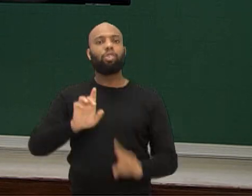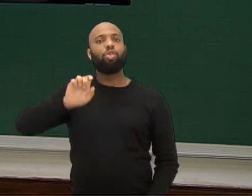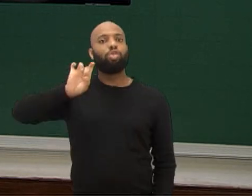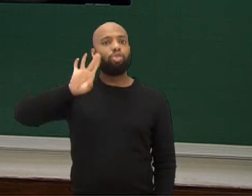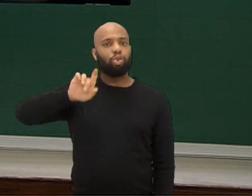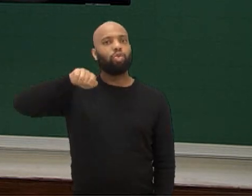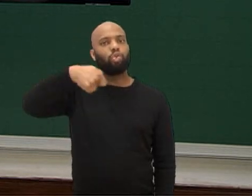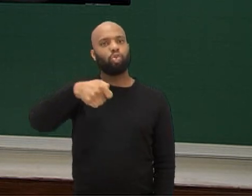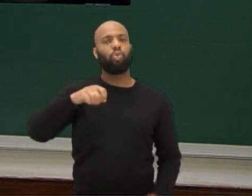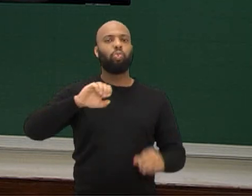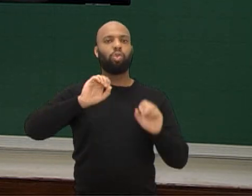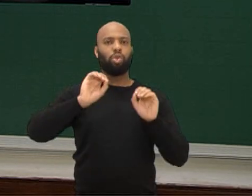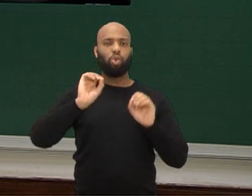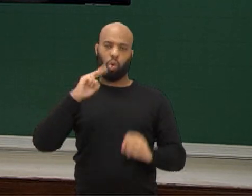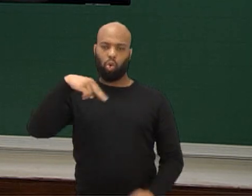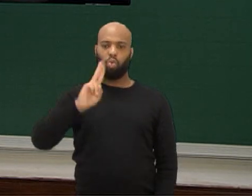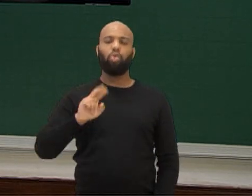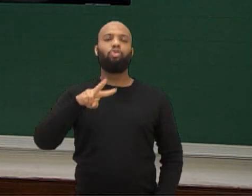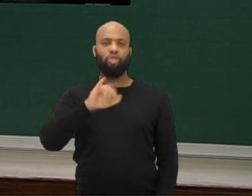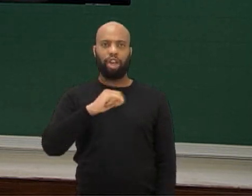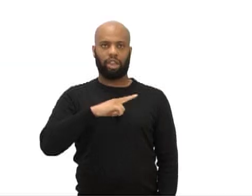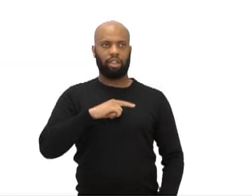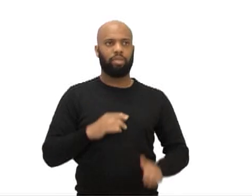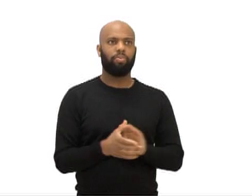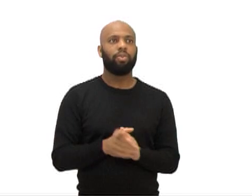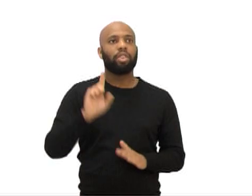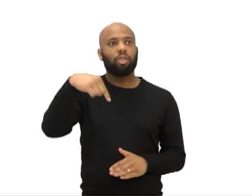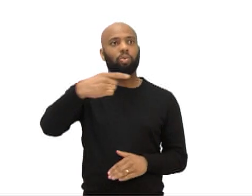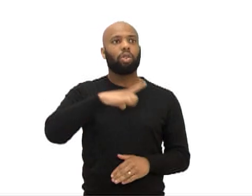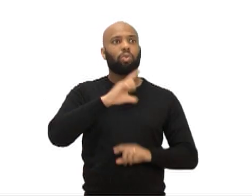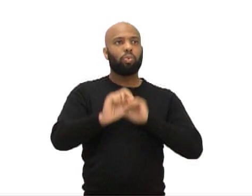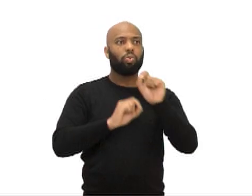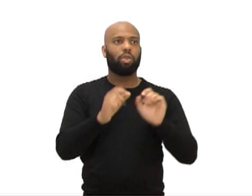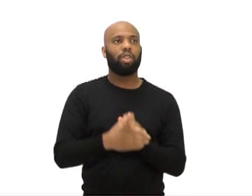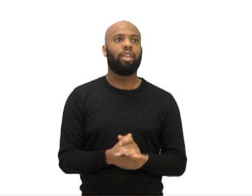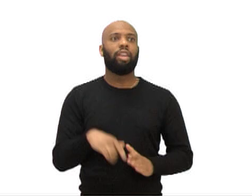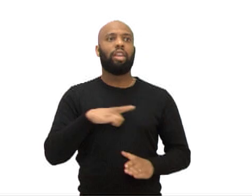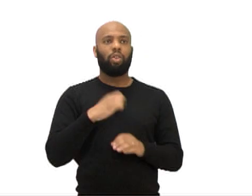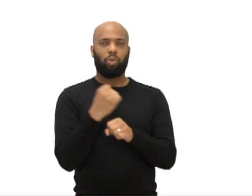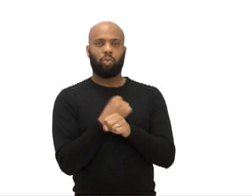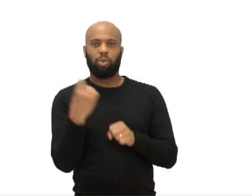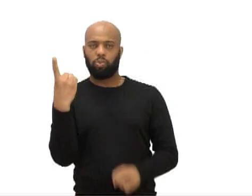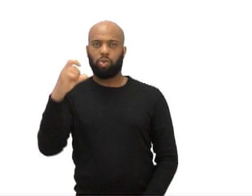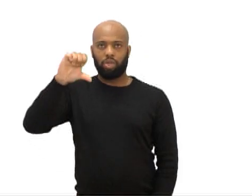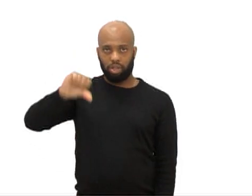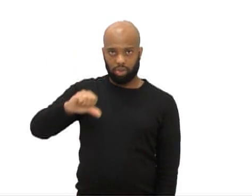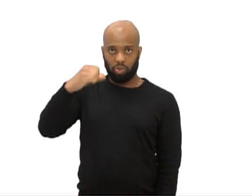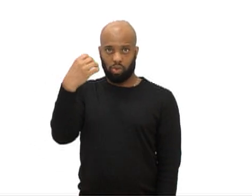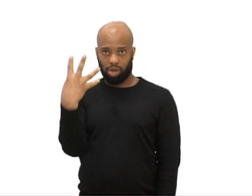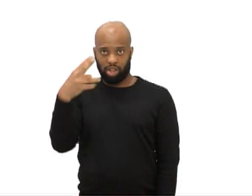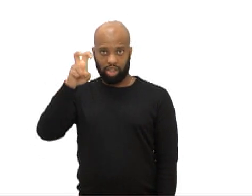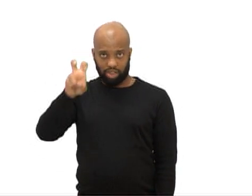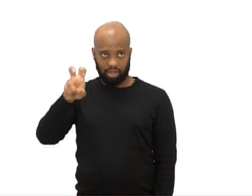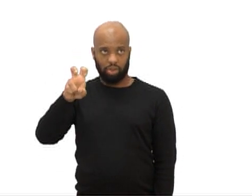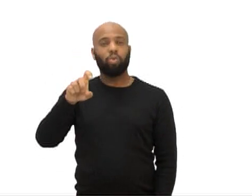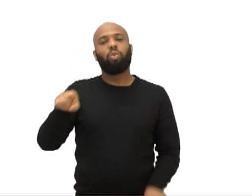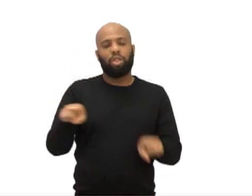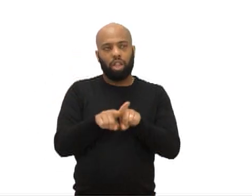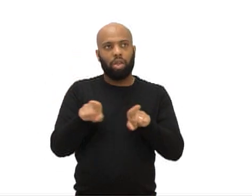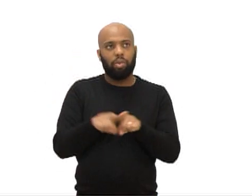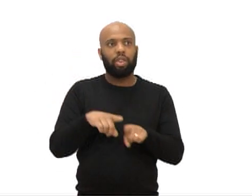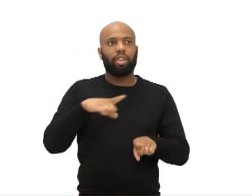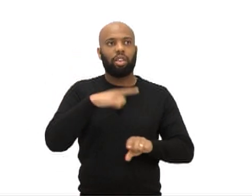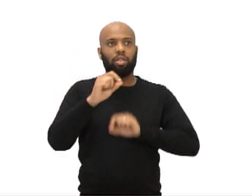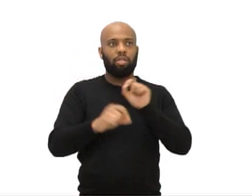ela, tá? Passando um pouco mais para frente, a gente vai ter, no ano de 1945 ainda, nós vamos